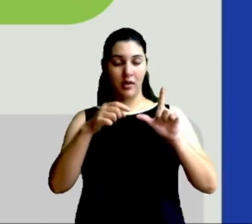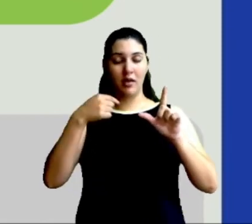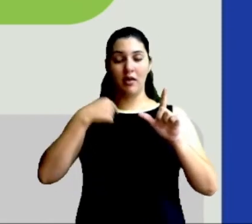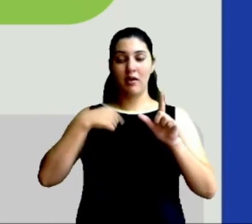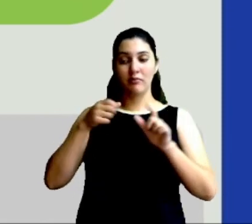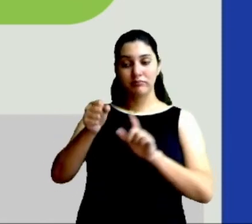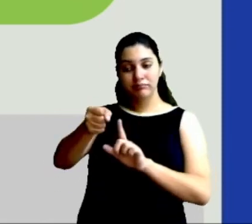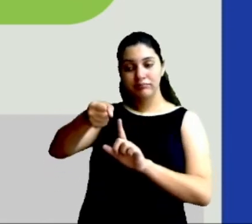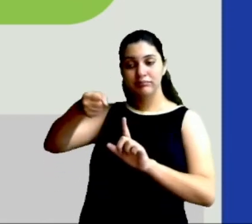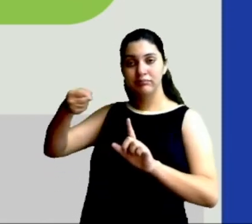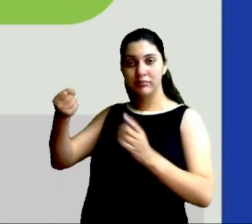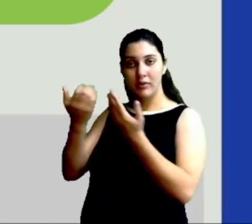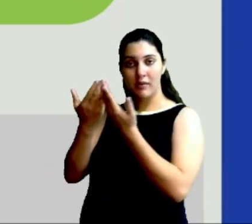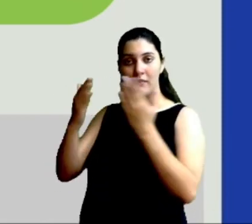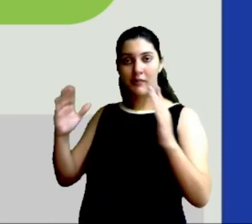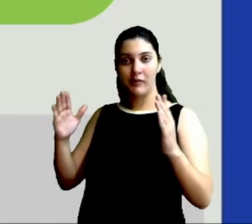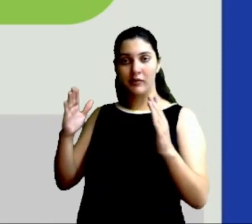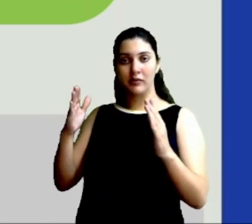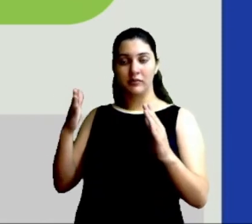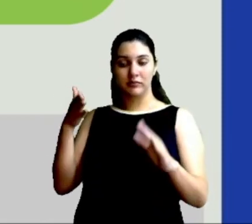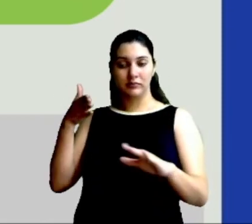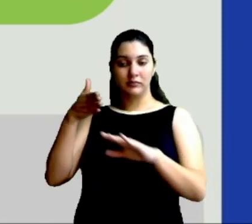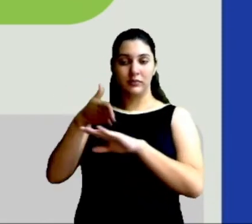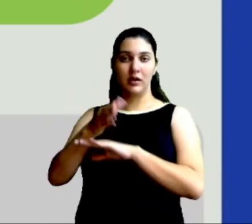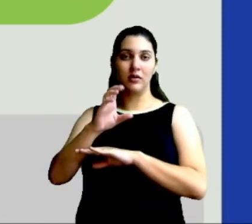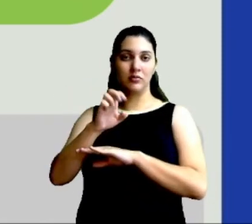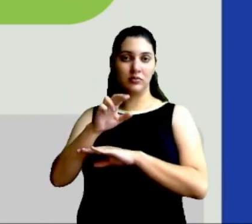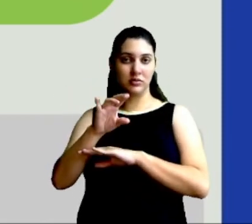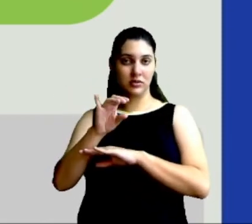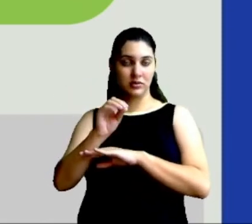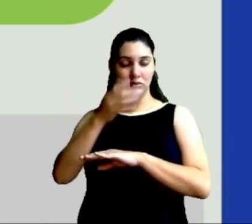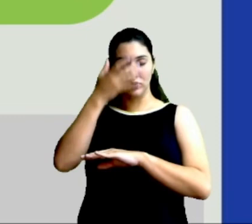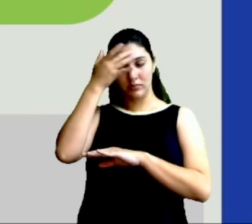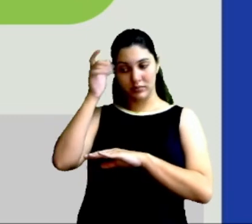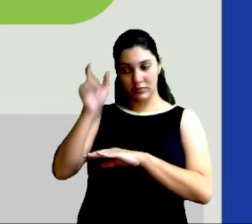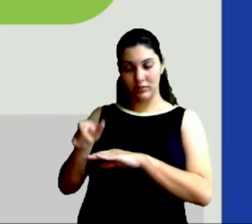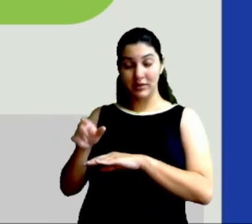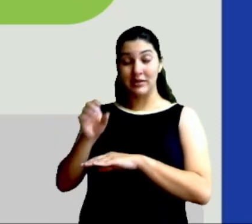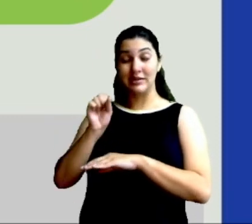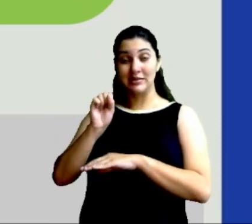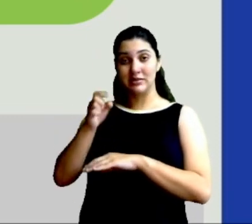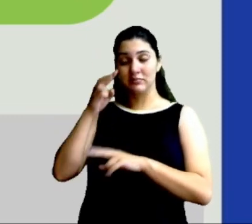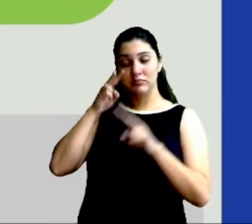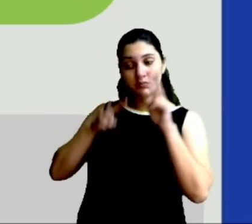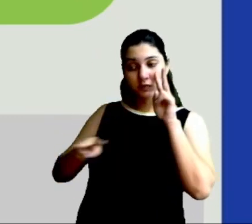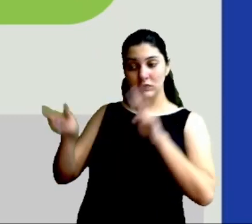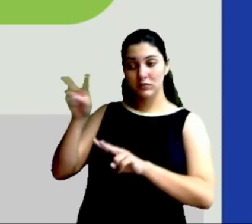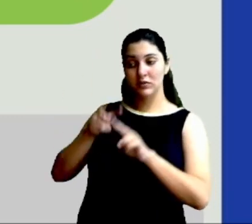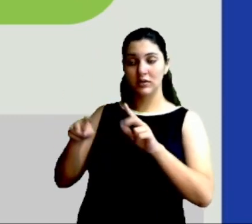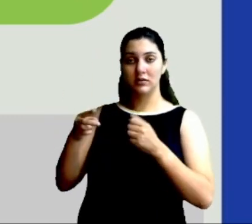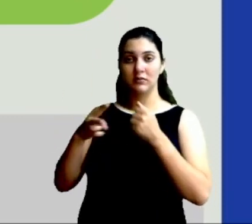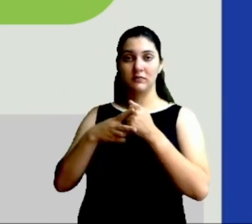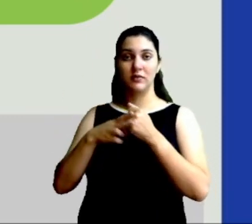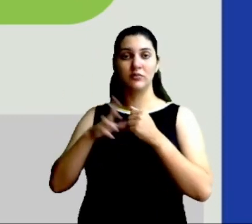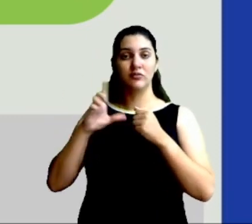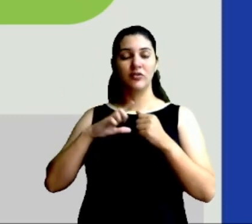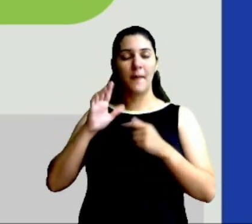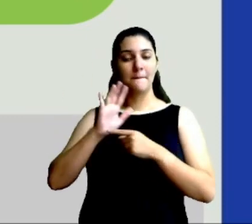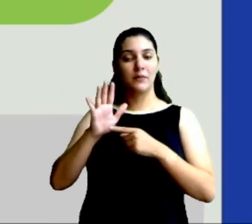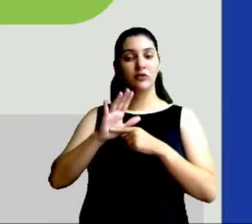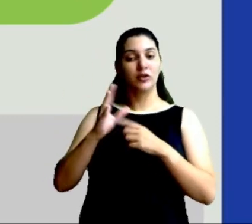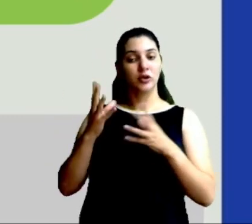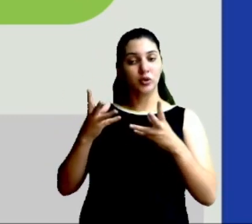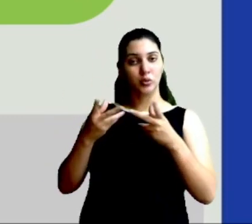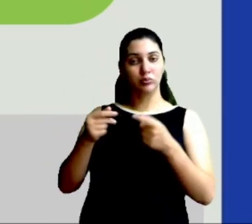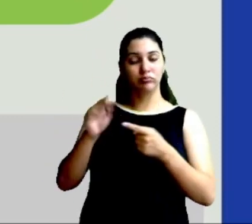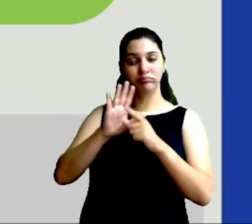a porta para o agente do censo. Então, se você der uma olhadinha nos verbos, eu já coloquei eles todos em evidência